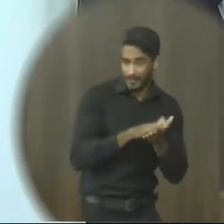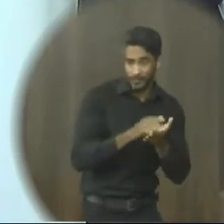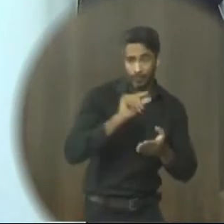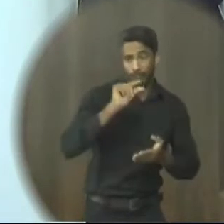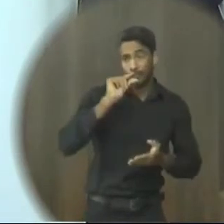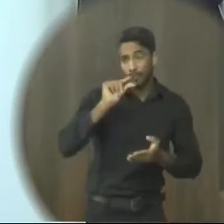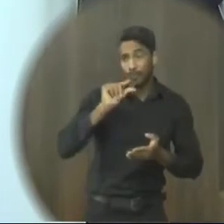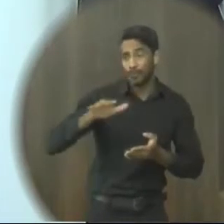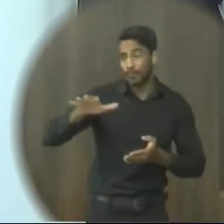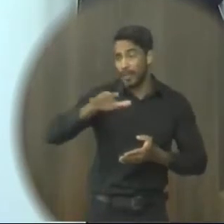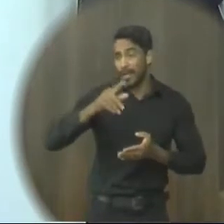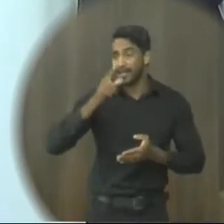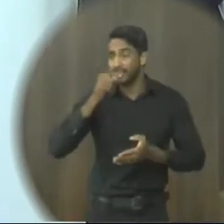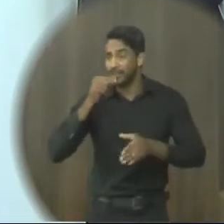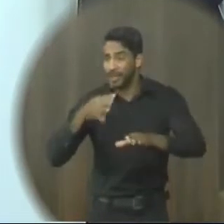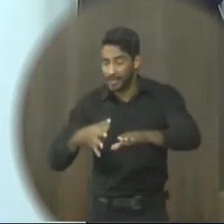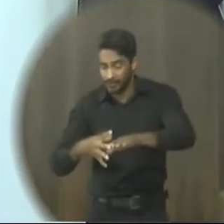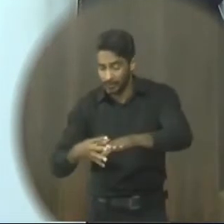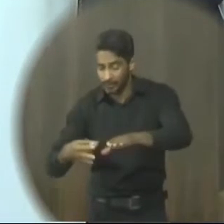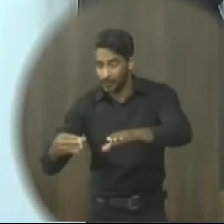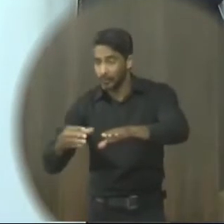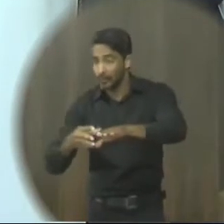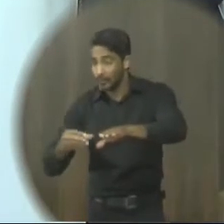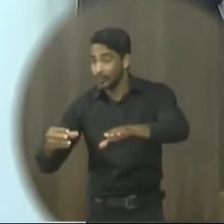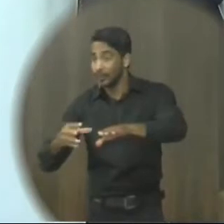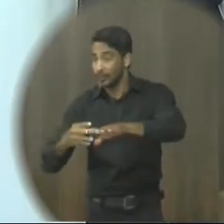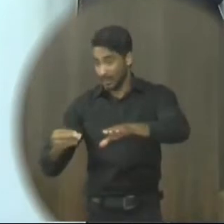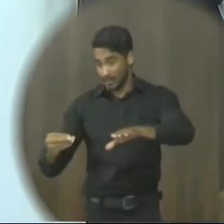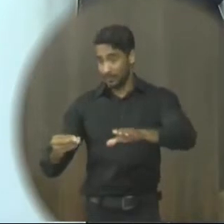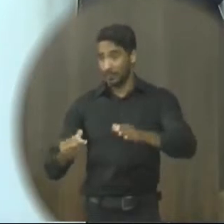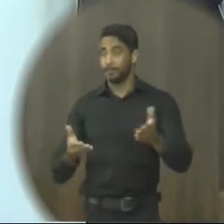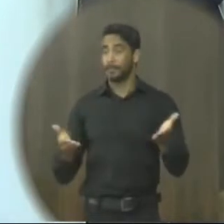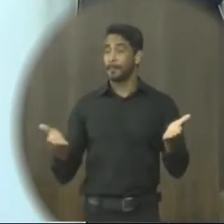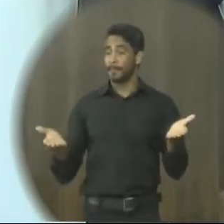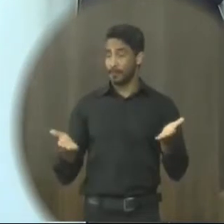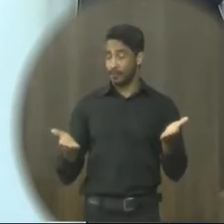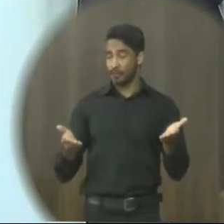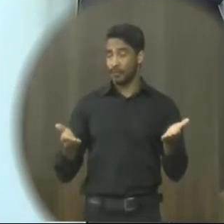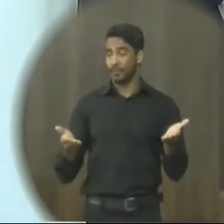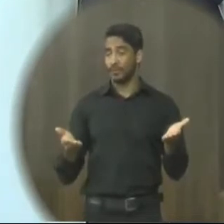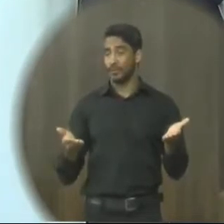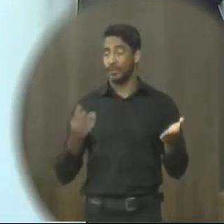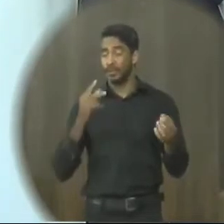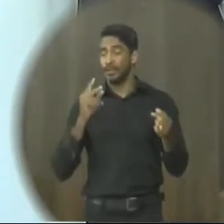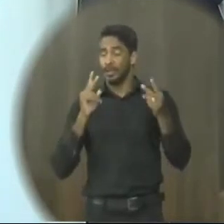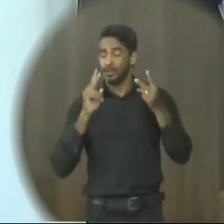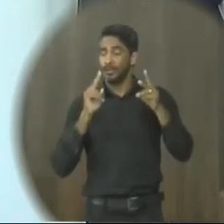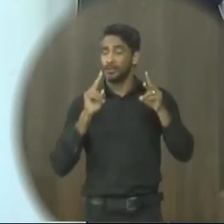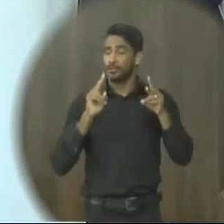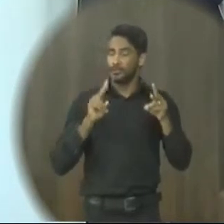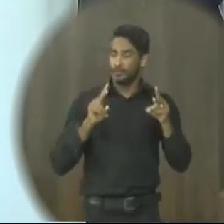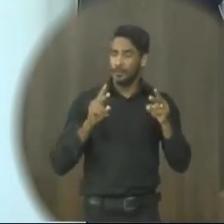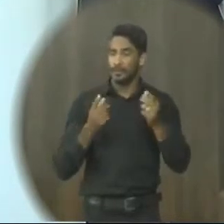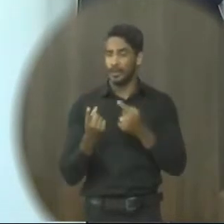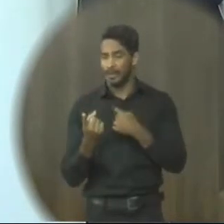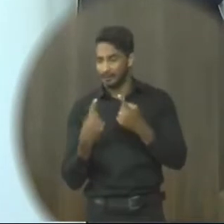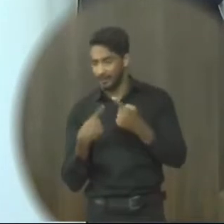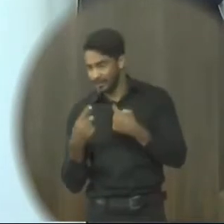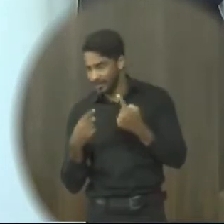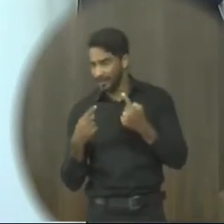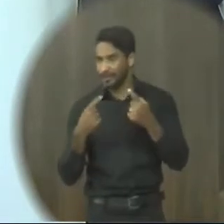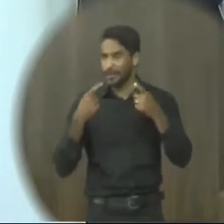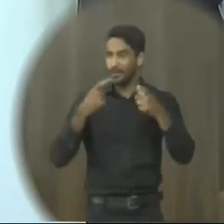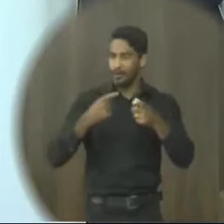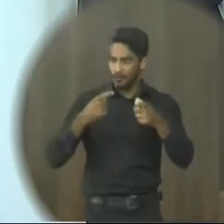pouco mesmo. Hoje, para a gente ver, buscar uma avenida ou um bairro ou